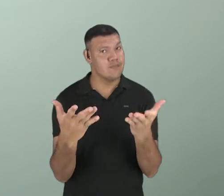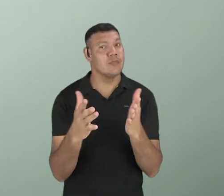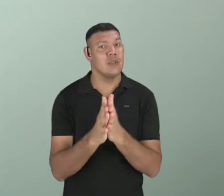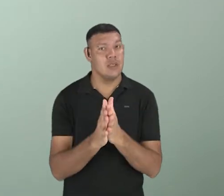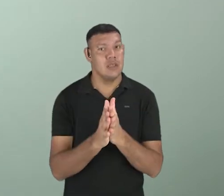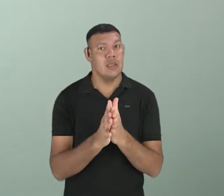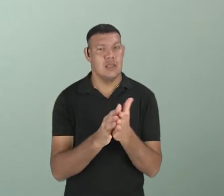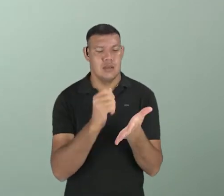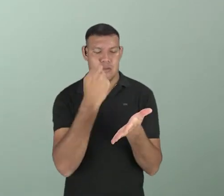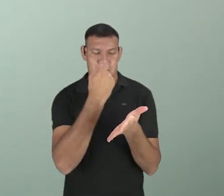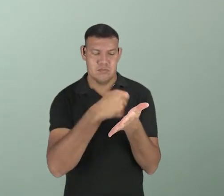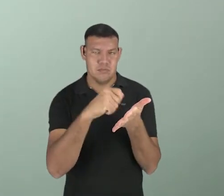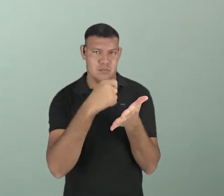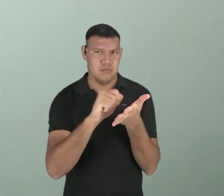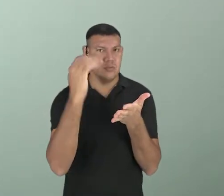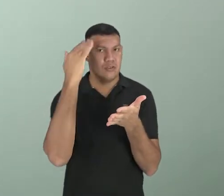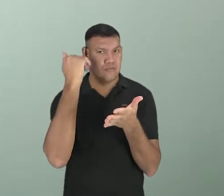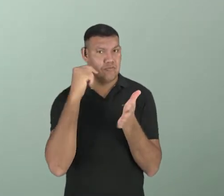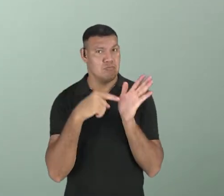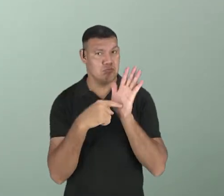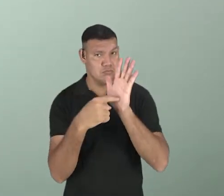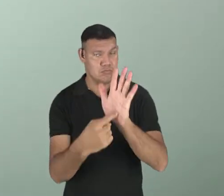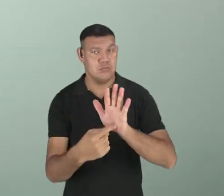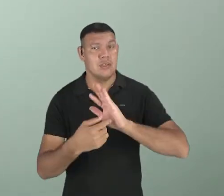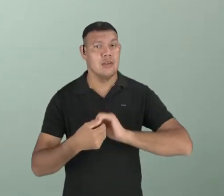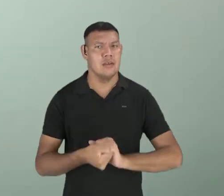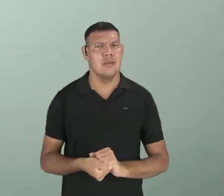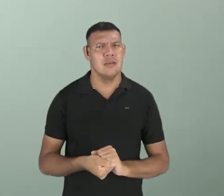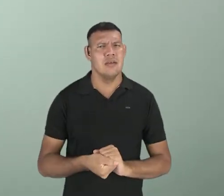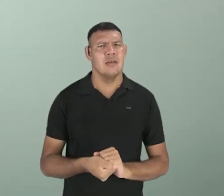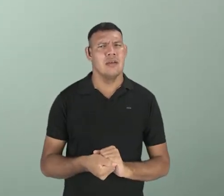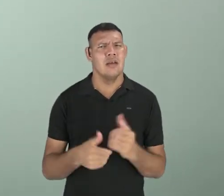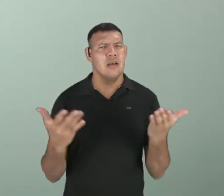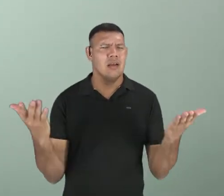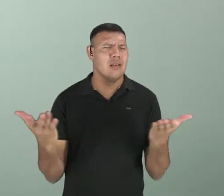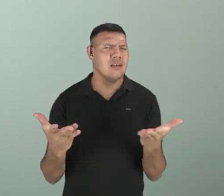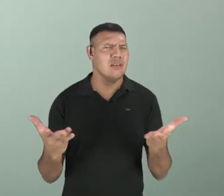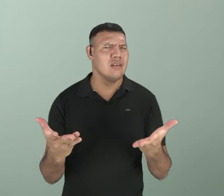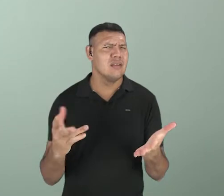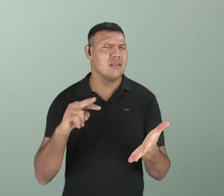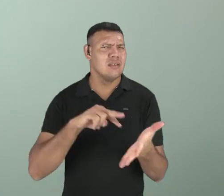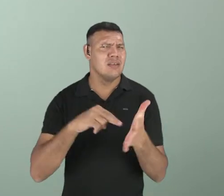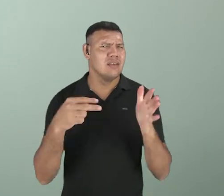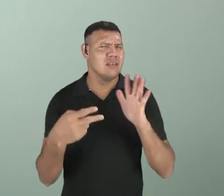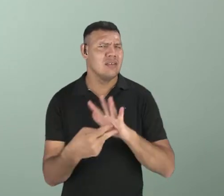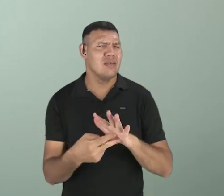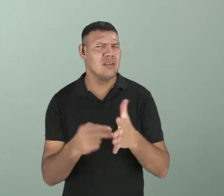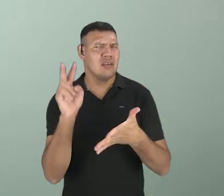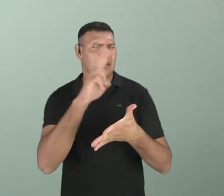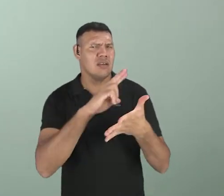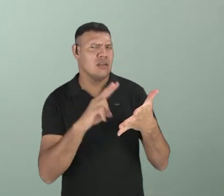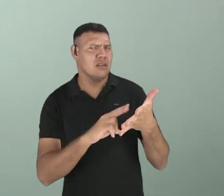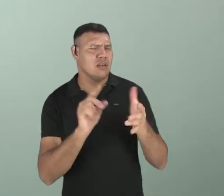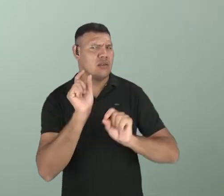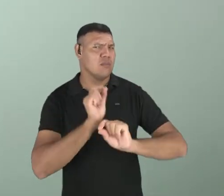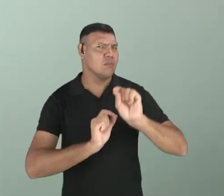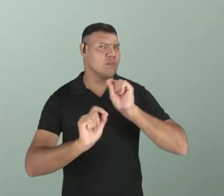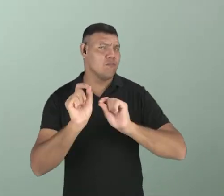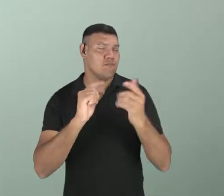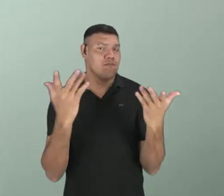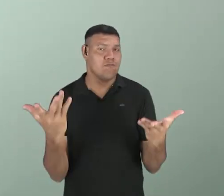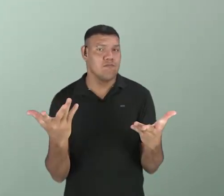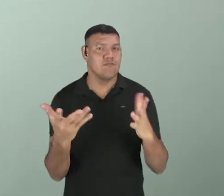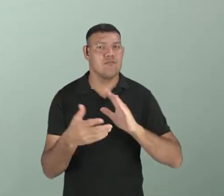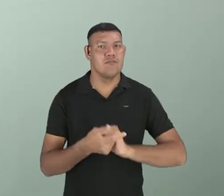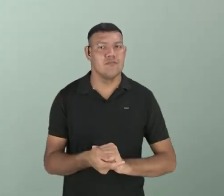autora quis colocar aí pra gente. Então, mas o que de fato é a leitura, né? O que ela quis